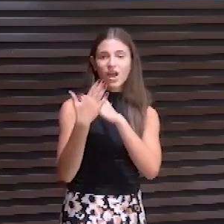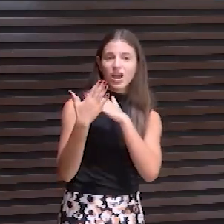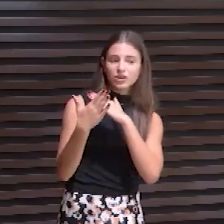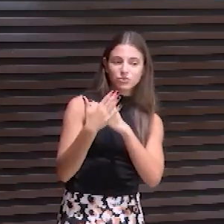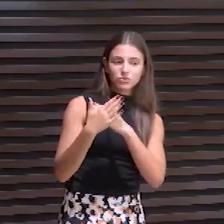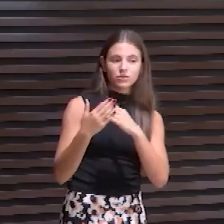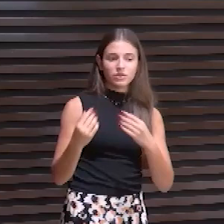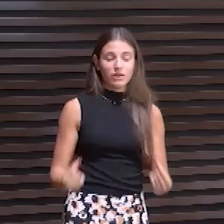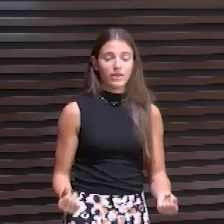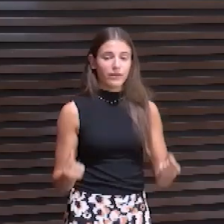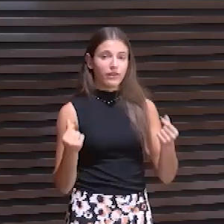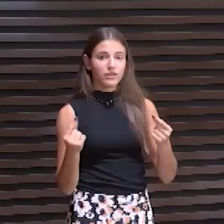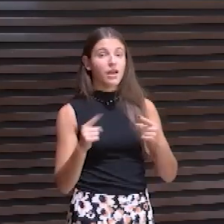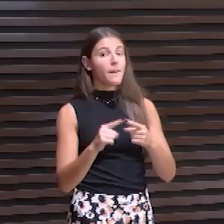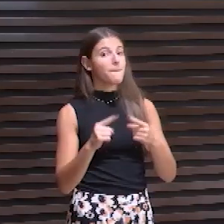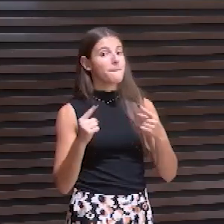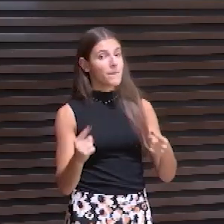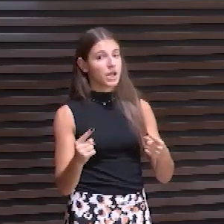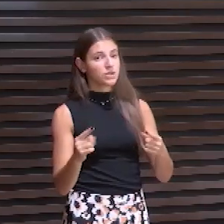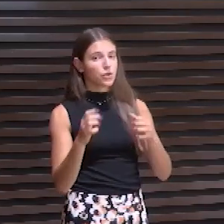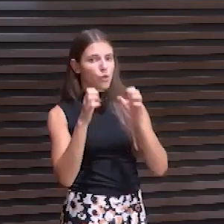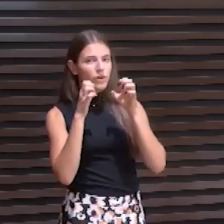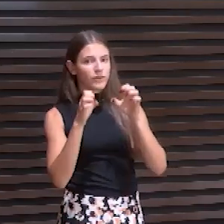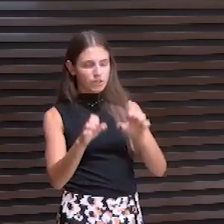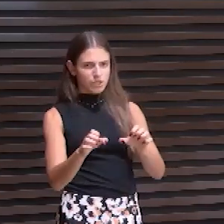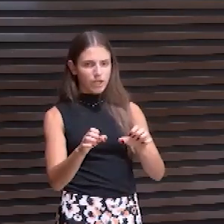que confronta o nosso ego, ele é rejeitado.